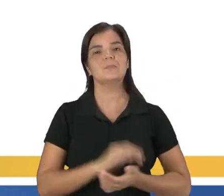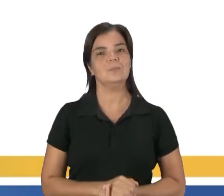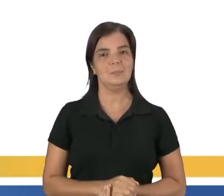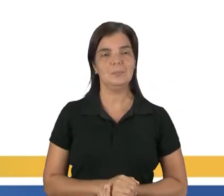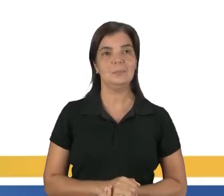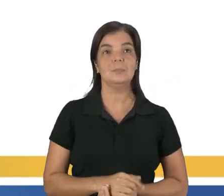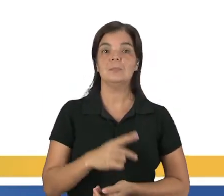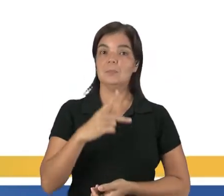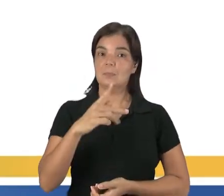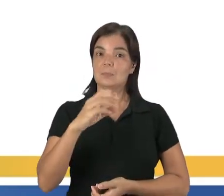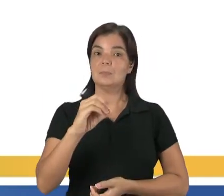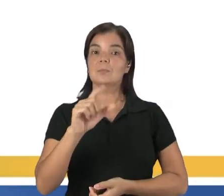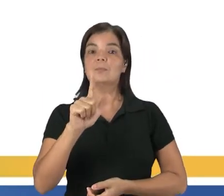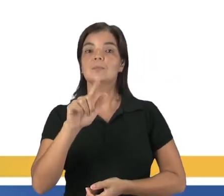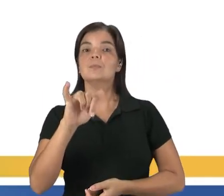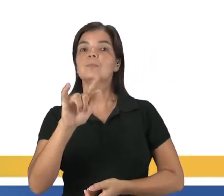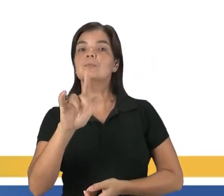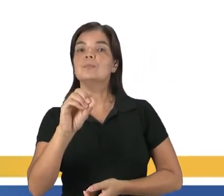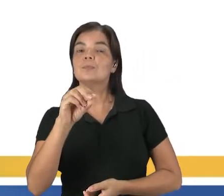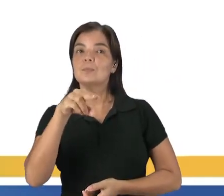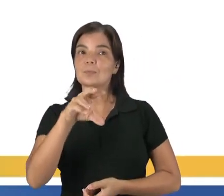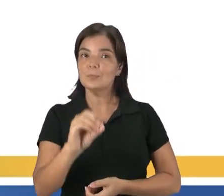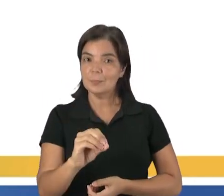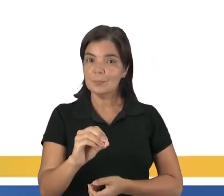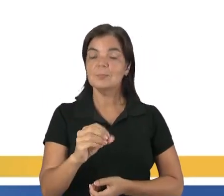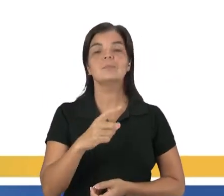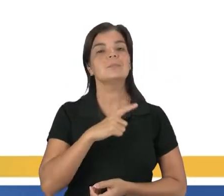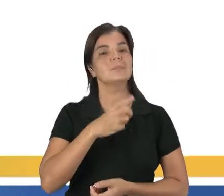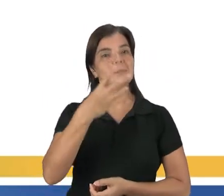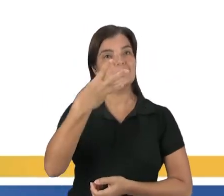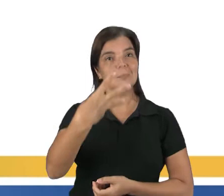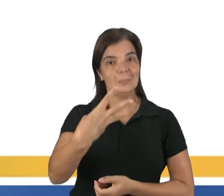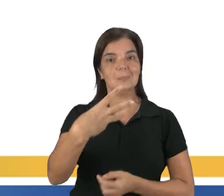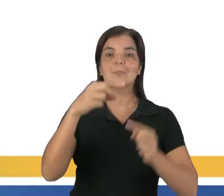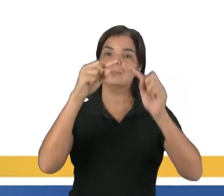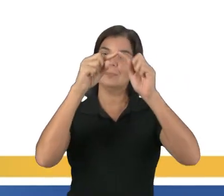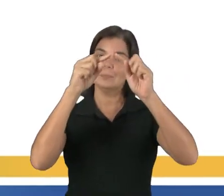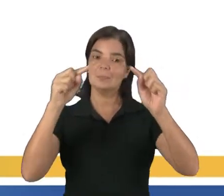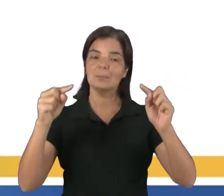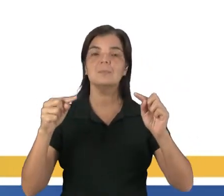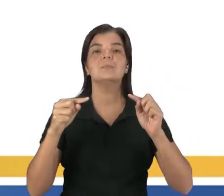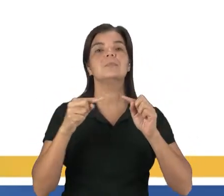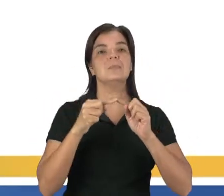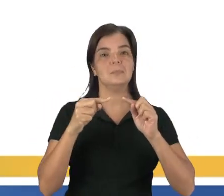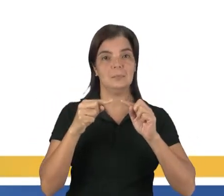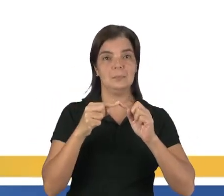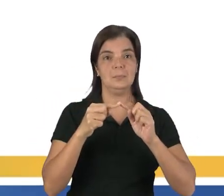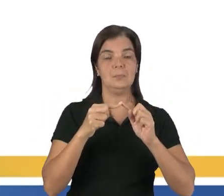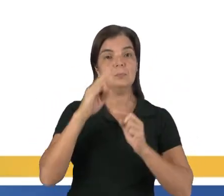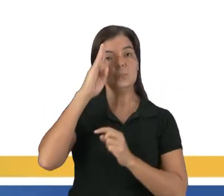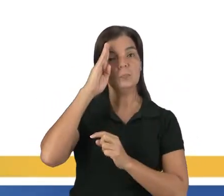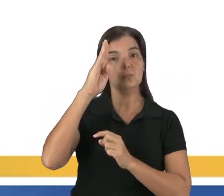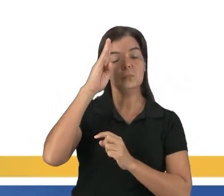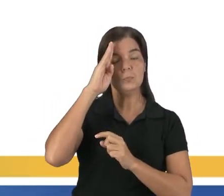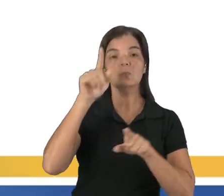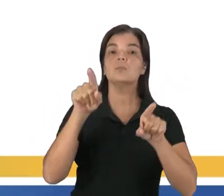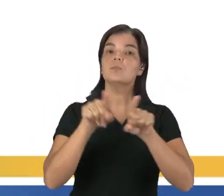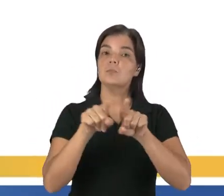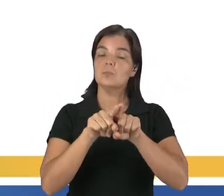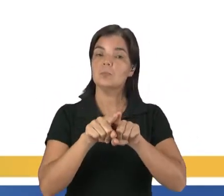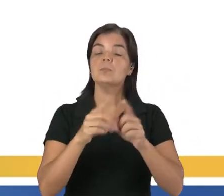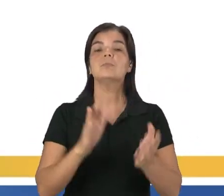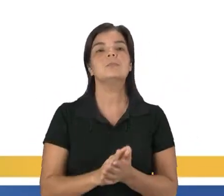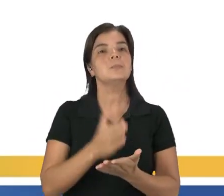ser sobre o triângulo. Tá? O triângulo é o polígono que possui três lados. É o principal polígono